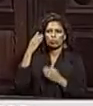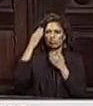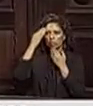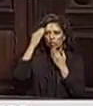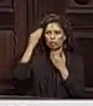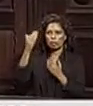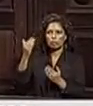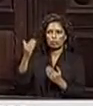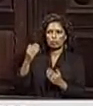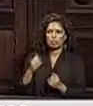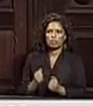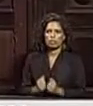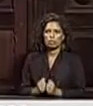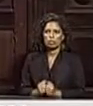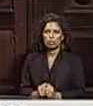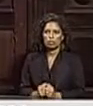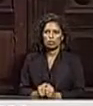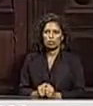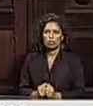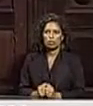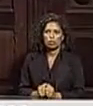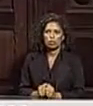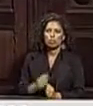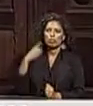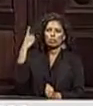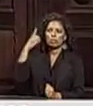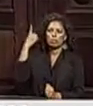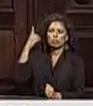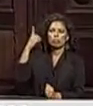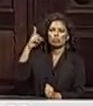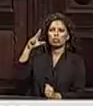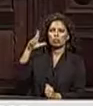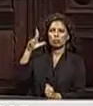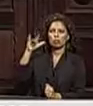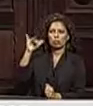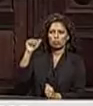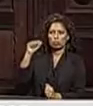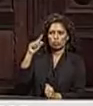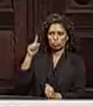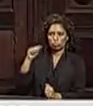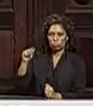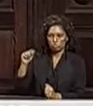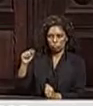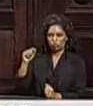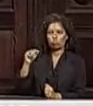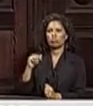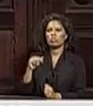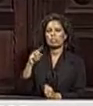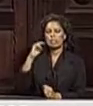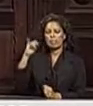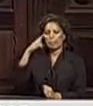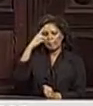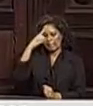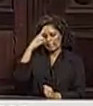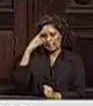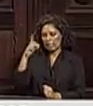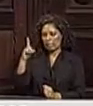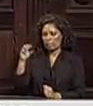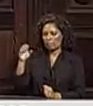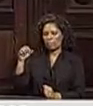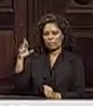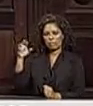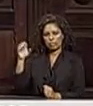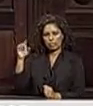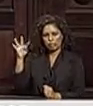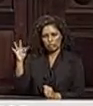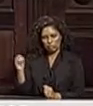concluir, deputado Zaqueu, deputado Luiz Paulo, se a gente for comparar, obviamente, o decreto do governador com o projeto de lei do